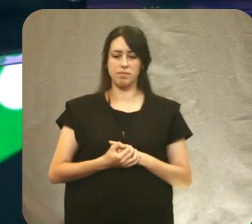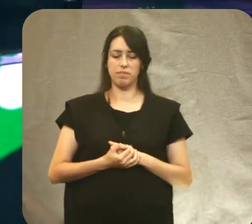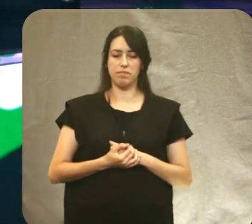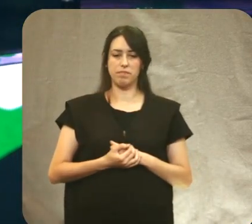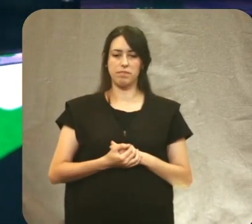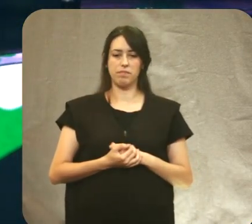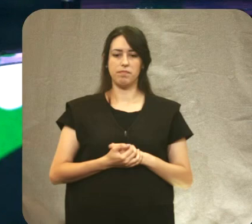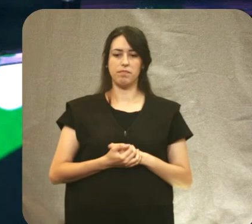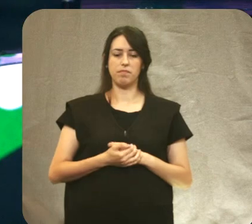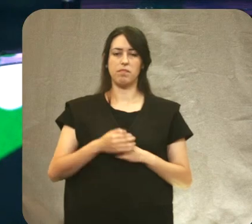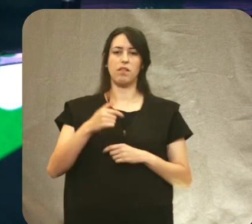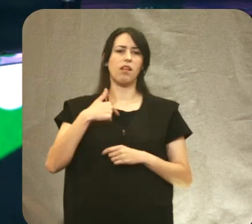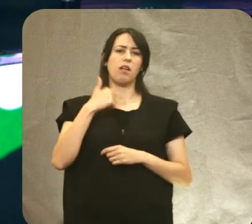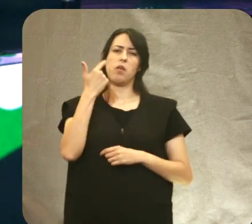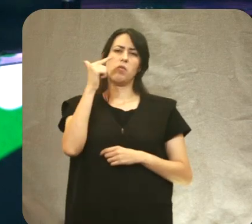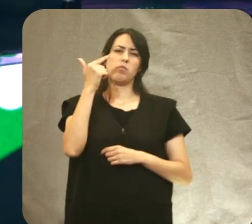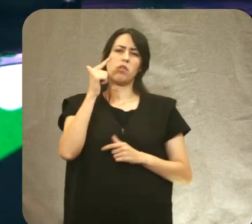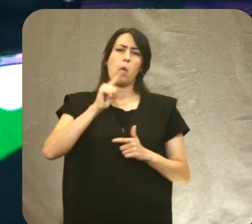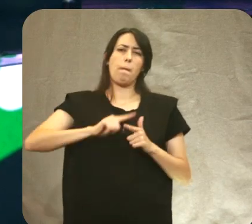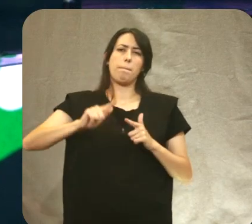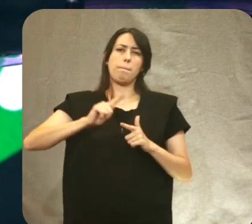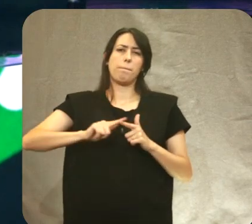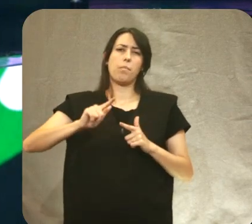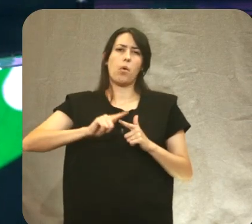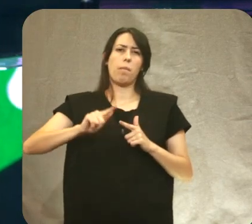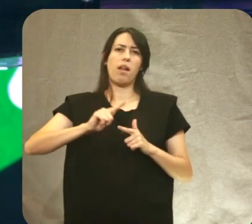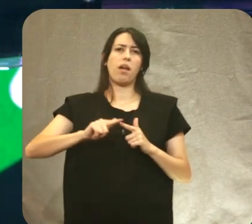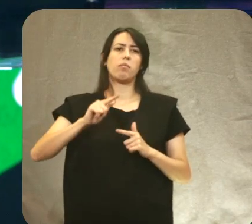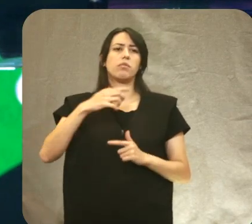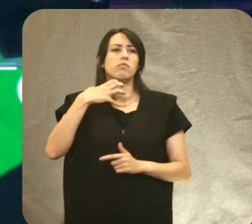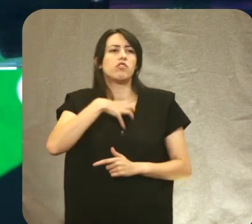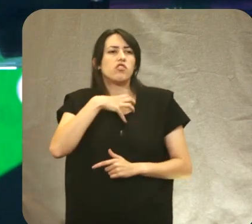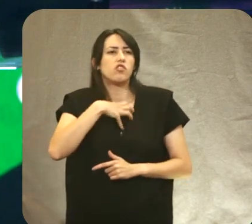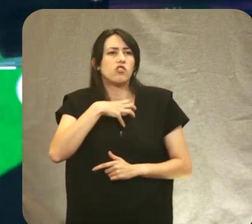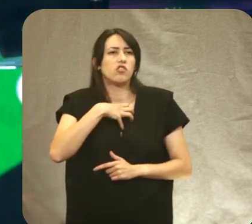Mas eu não tenho problema com as formas.